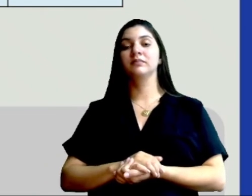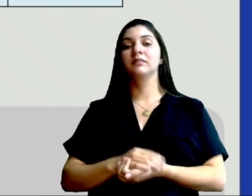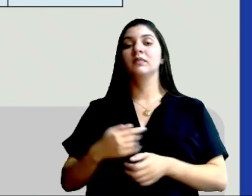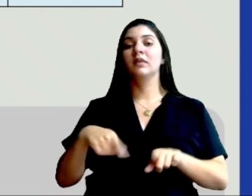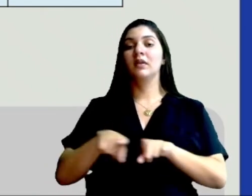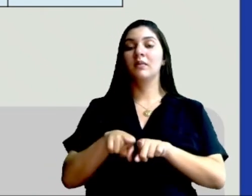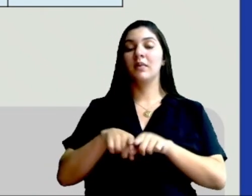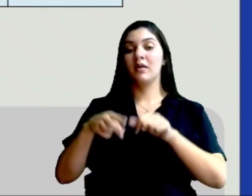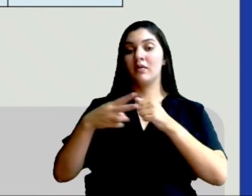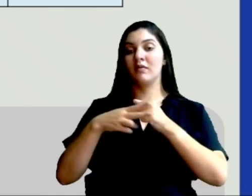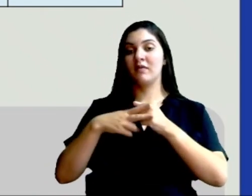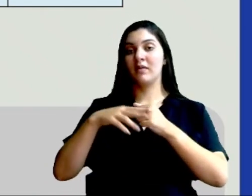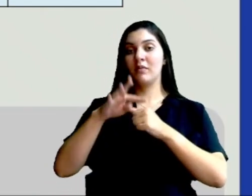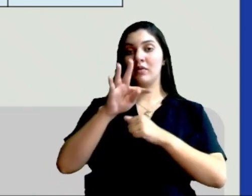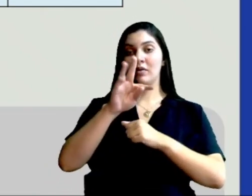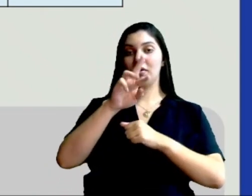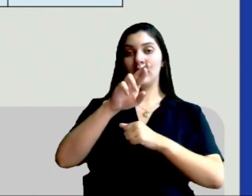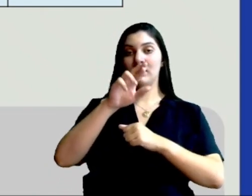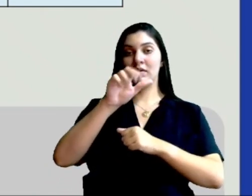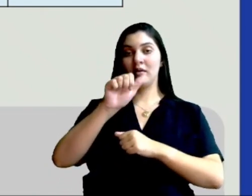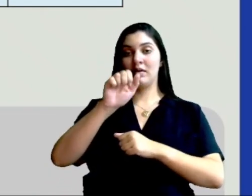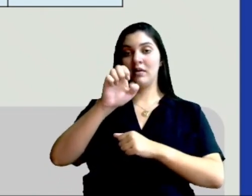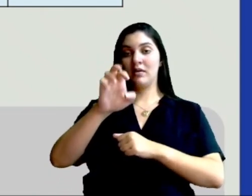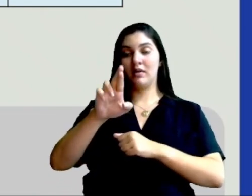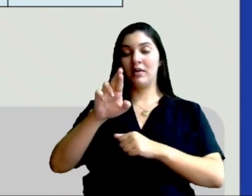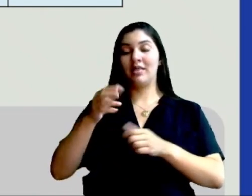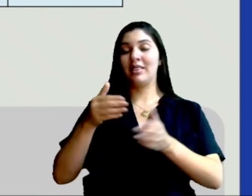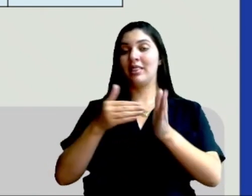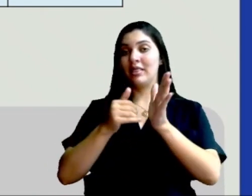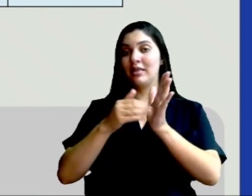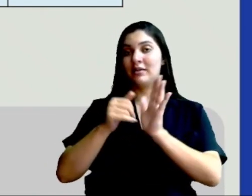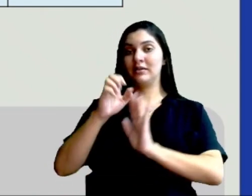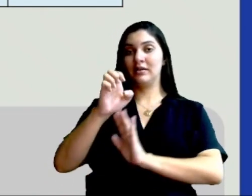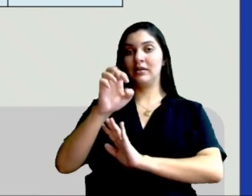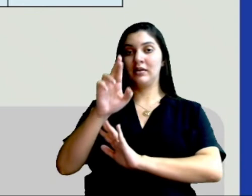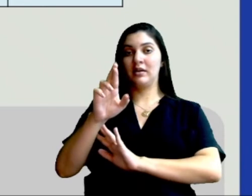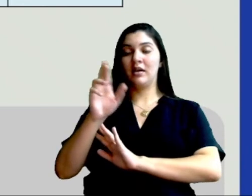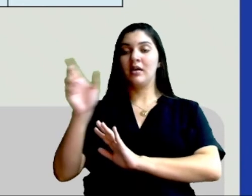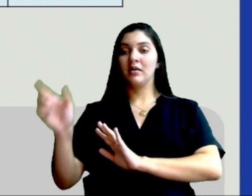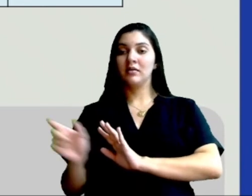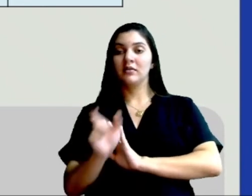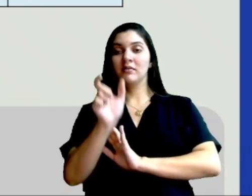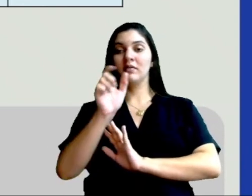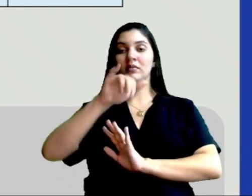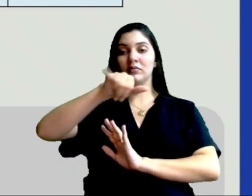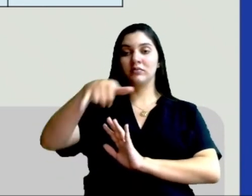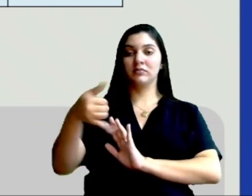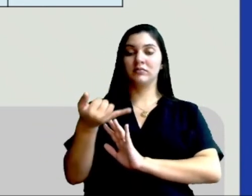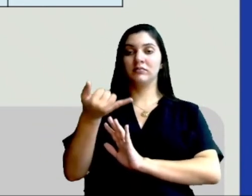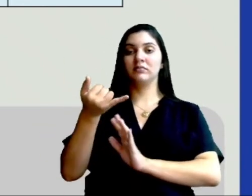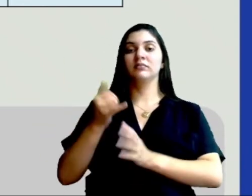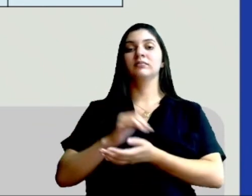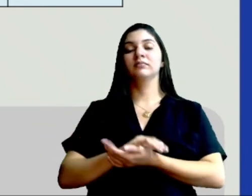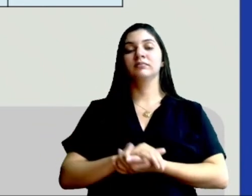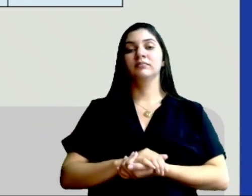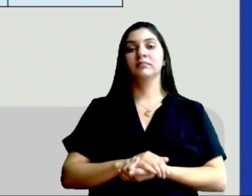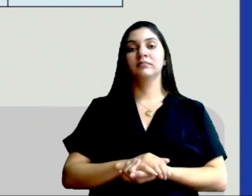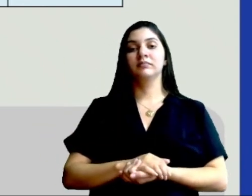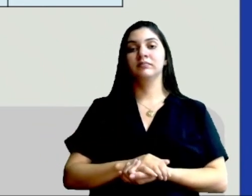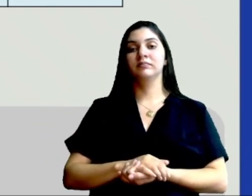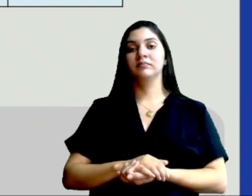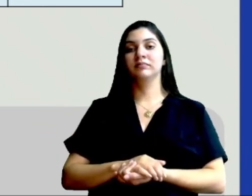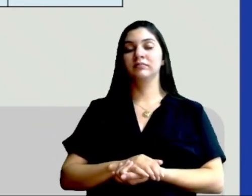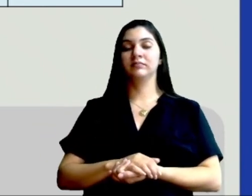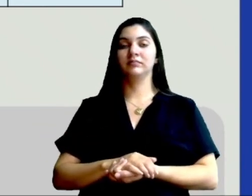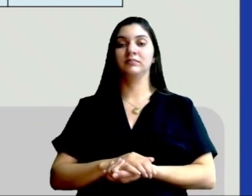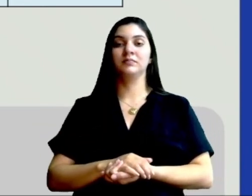o verbo traer, a gente tira o ER e acrescenta o J. Yo trajera, tú